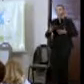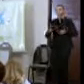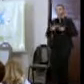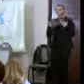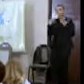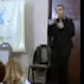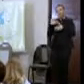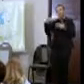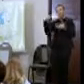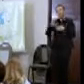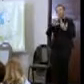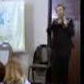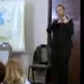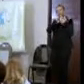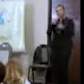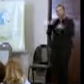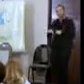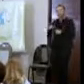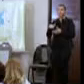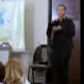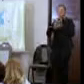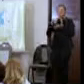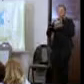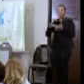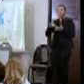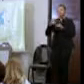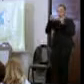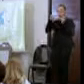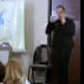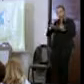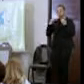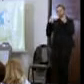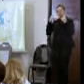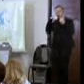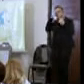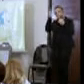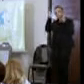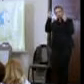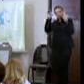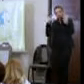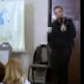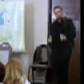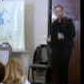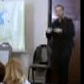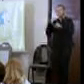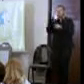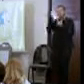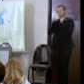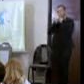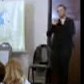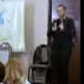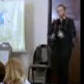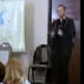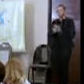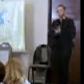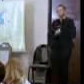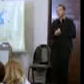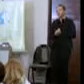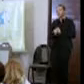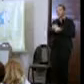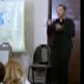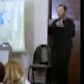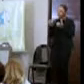que eu venho aqui representando a Secretaria de Direitos Humanos e a Secretaria Nacional de Promoção dos Direitos da Pessoa com Deficiência.